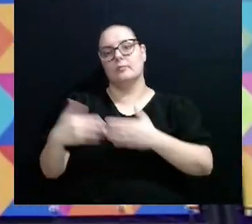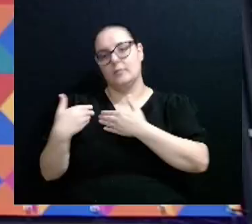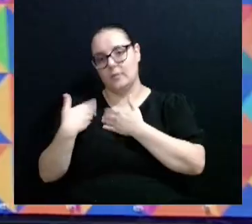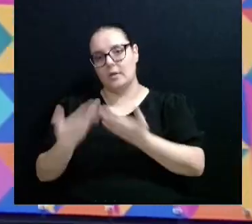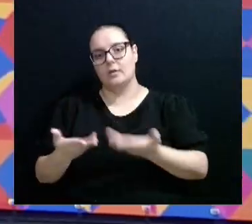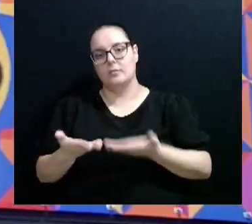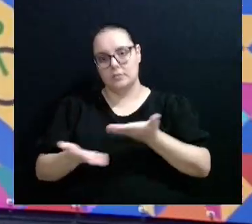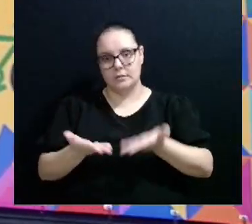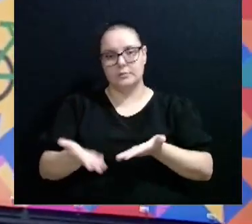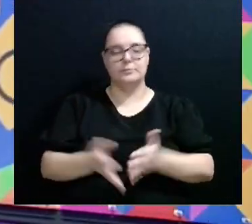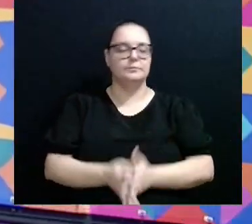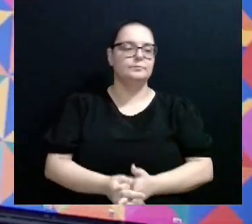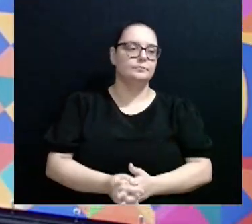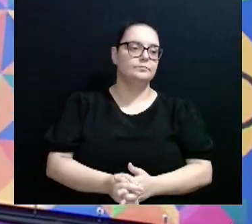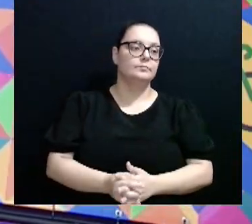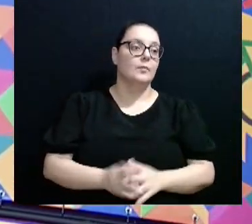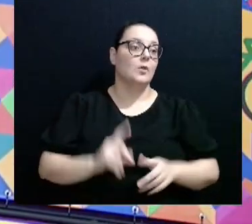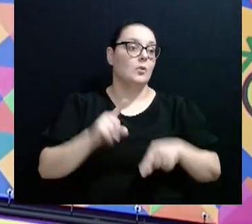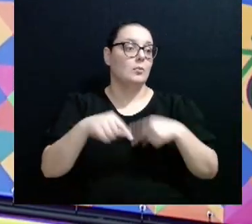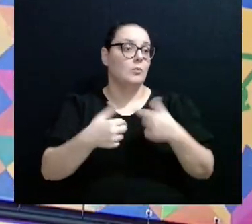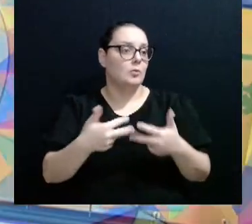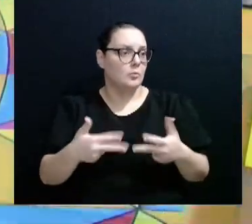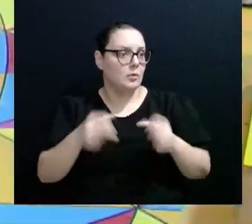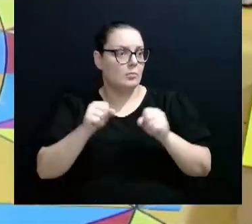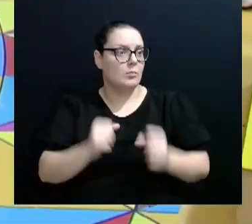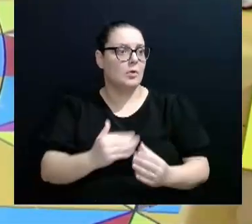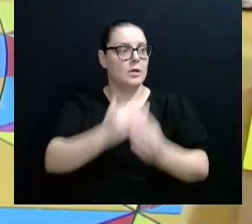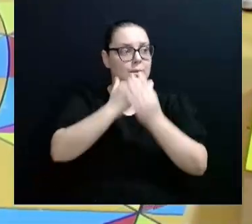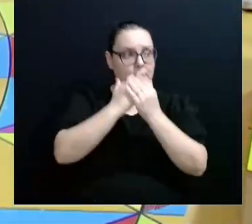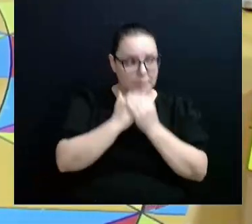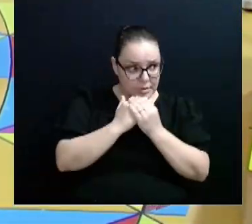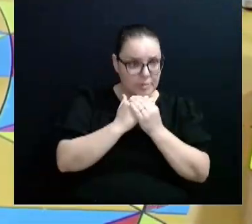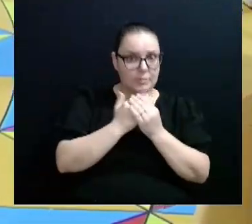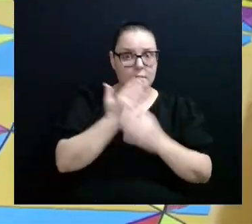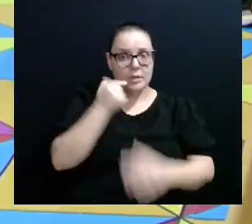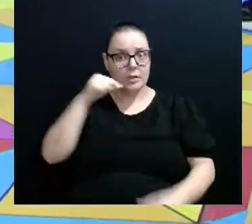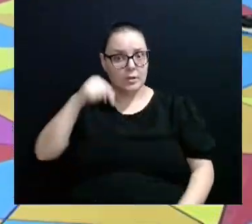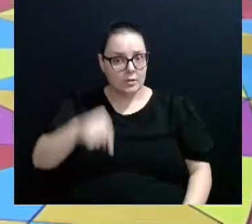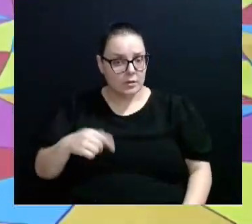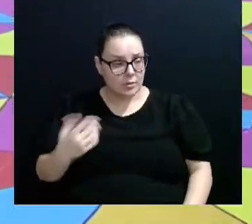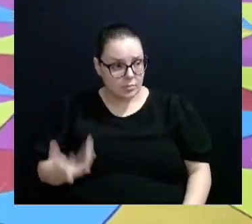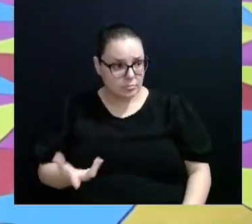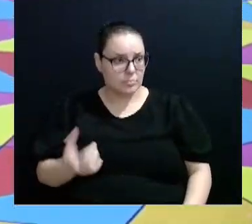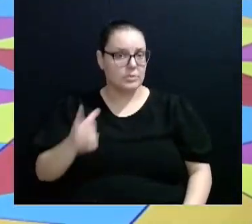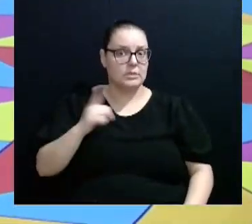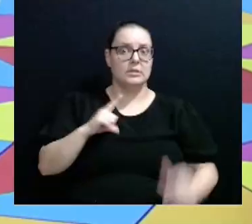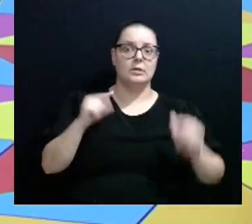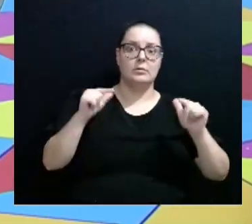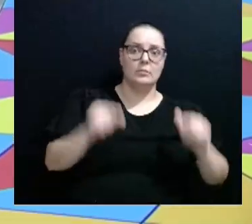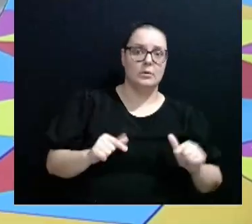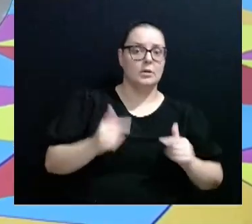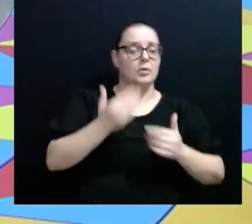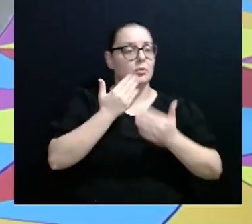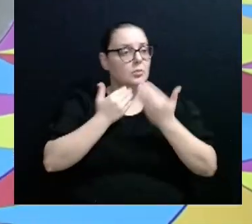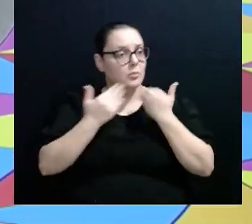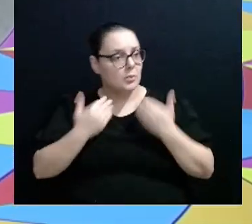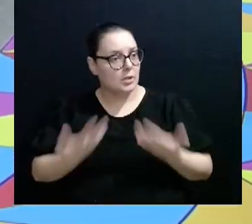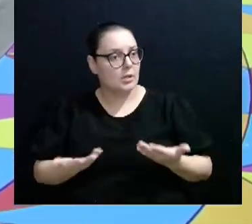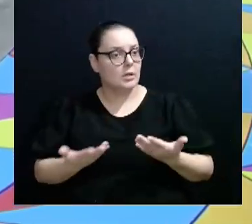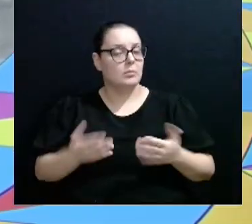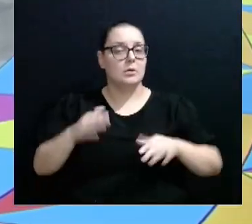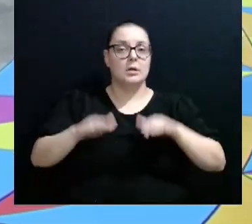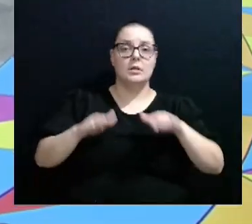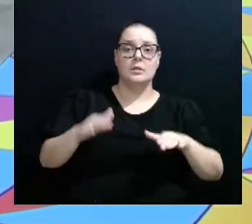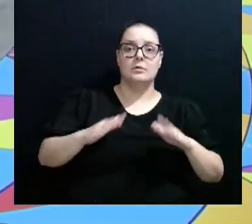Outra coisa, pode trazer lanche para se alimentar aqui, tem um lugar para se alimentar, porque às vezes quem está em casa pensa,